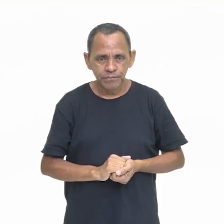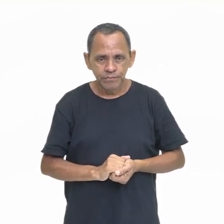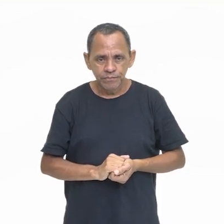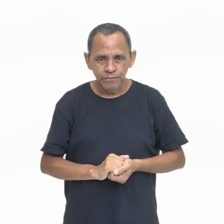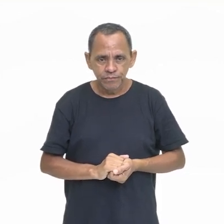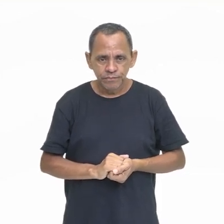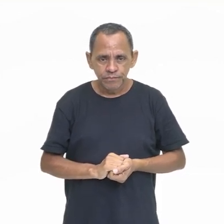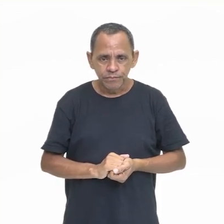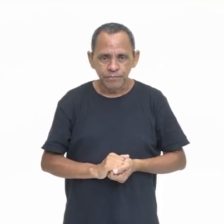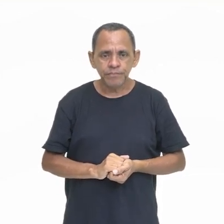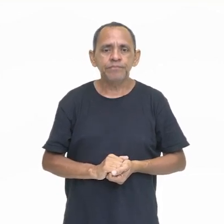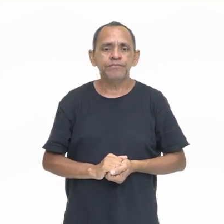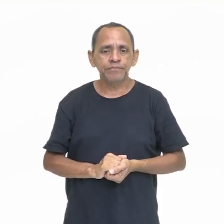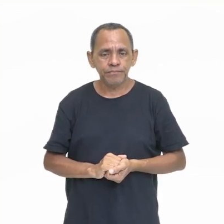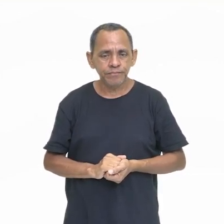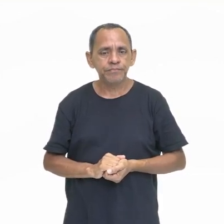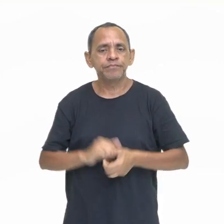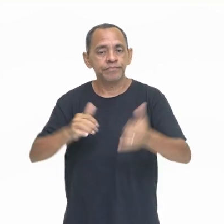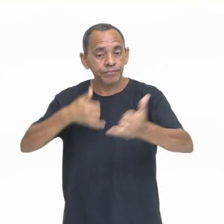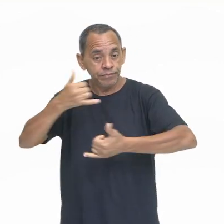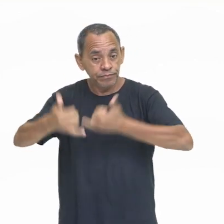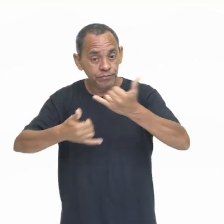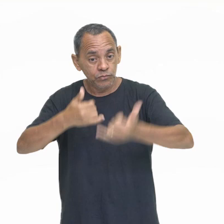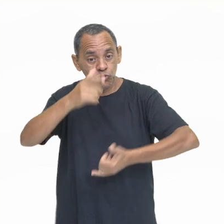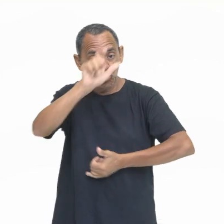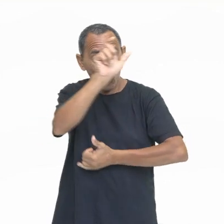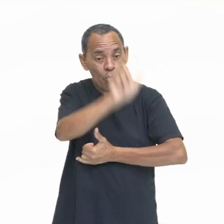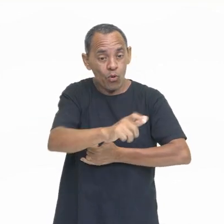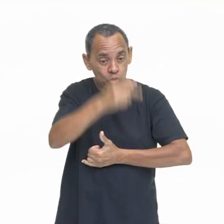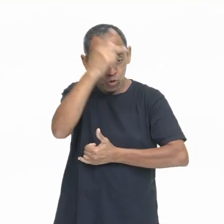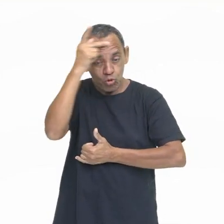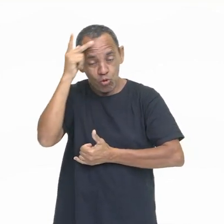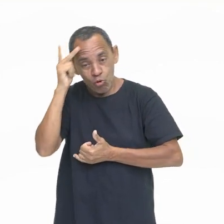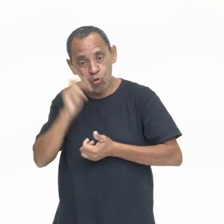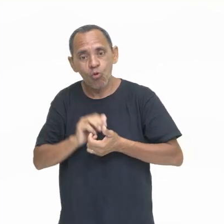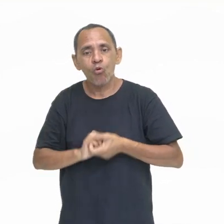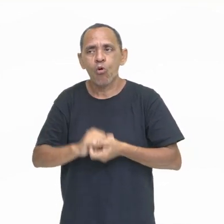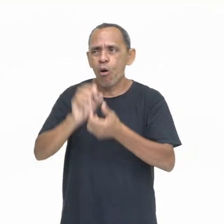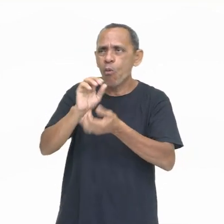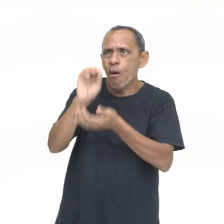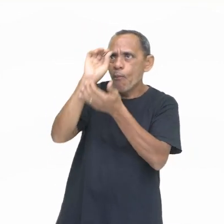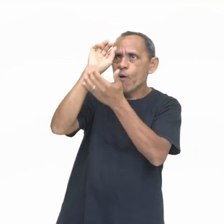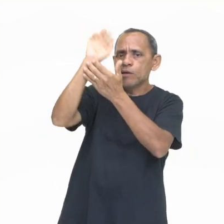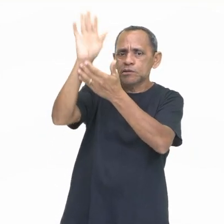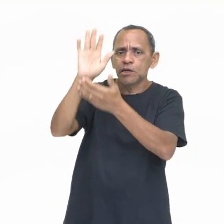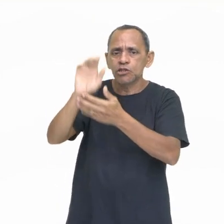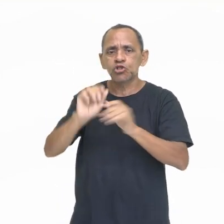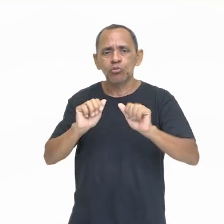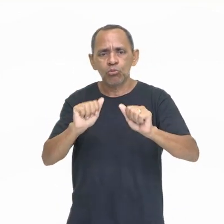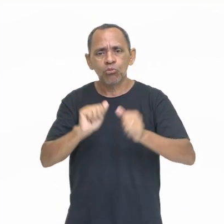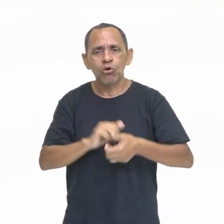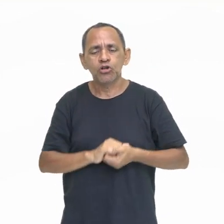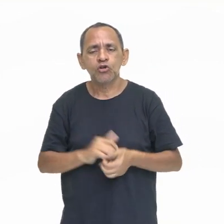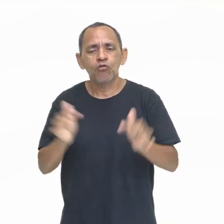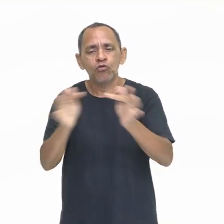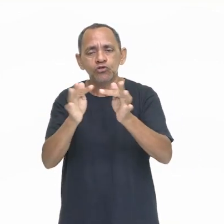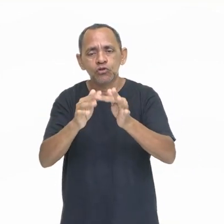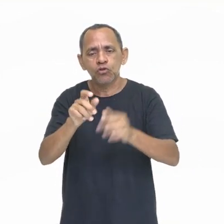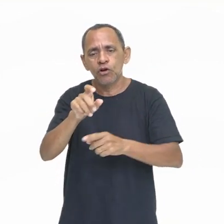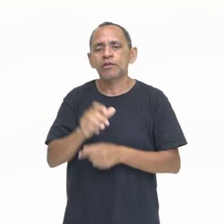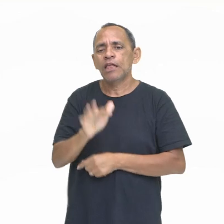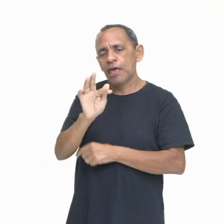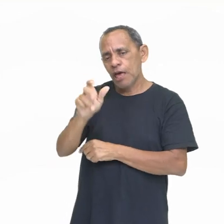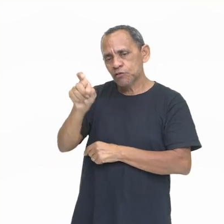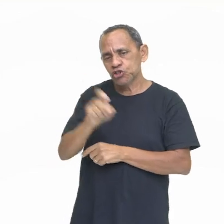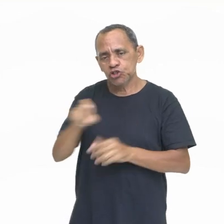para a gente resolver. Olha o que diz a questão. Um jogador de basquete faz o lançamento para a cesta. A trajetória da bola pode